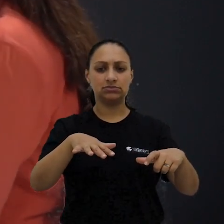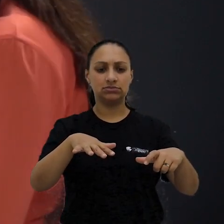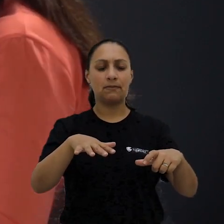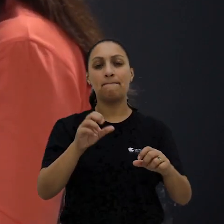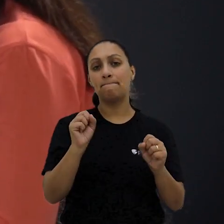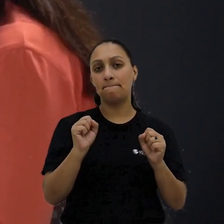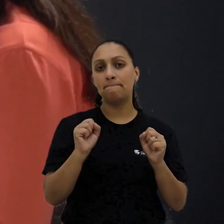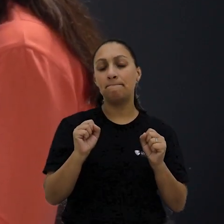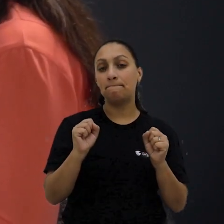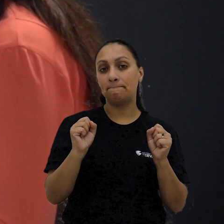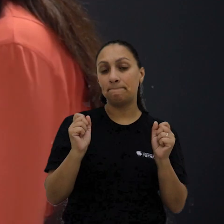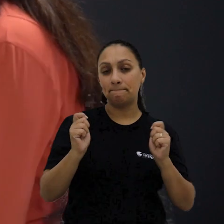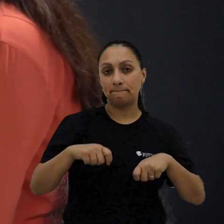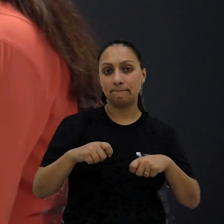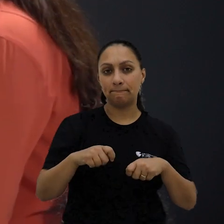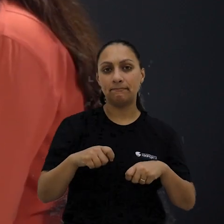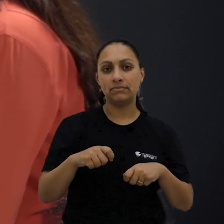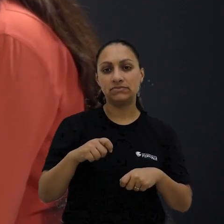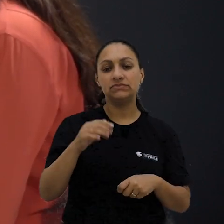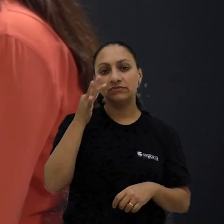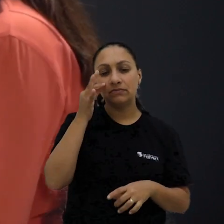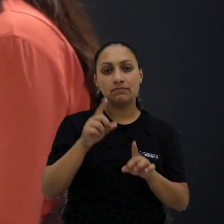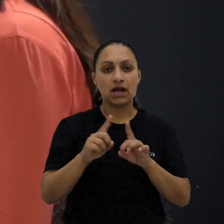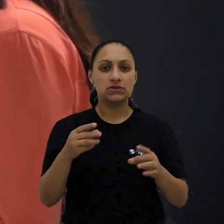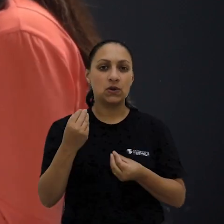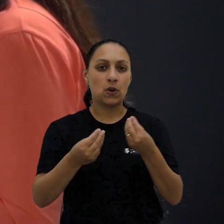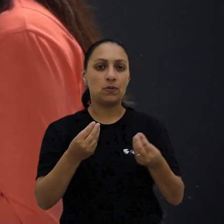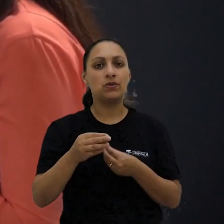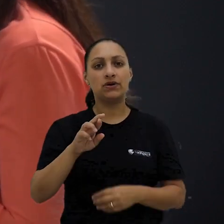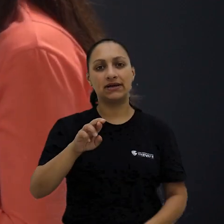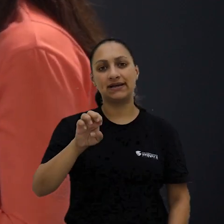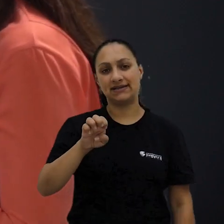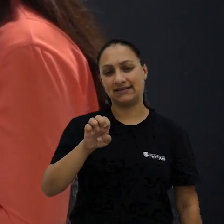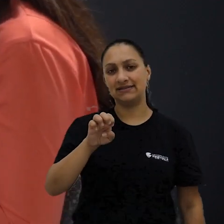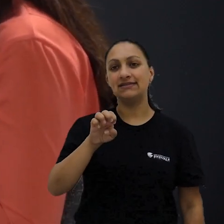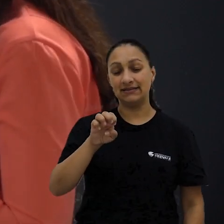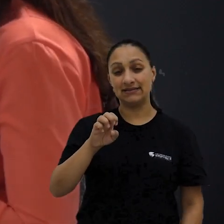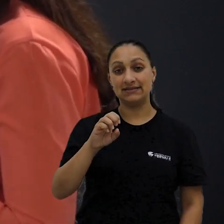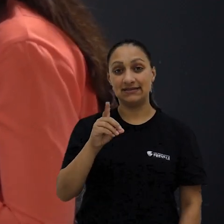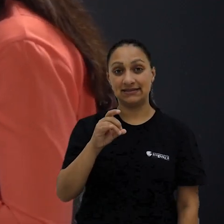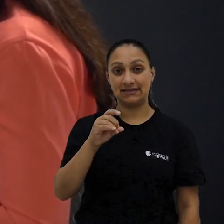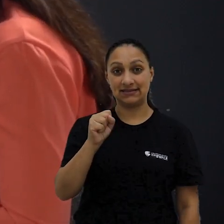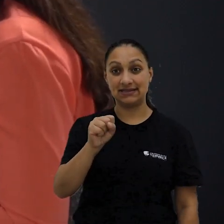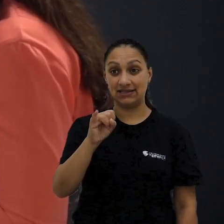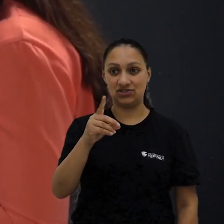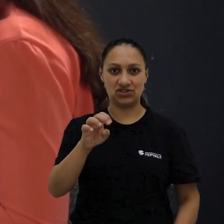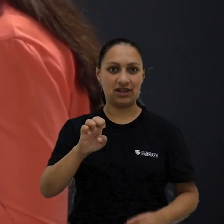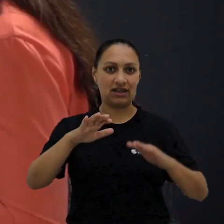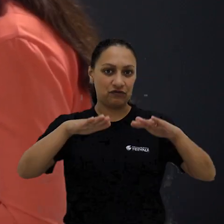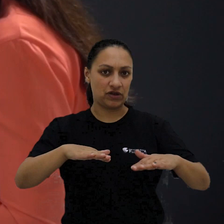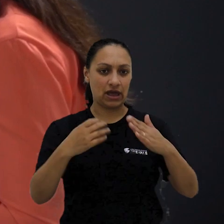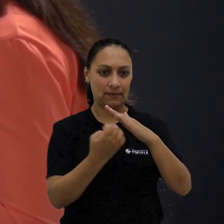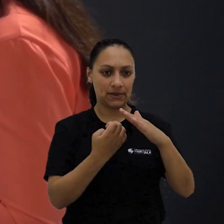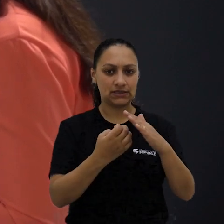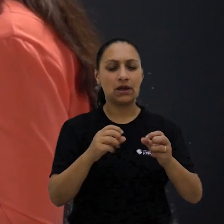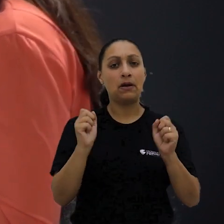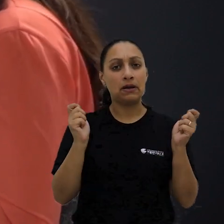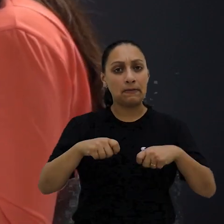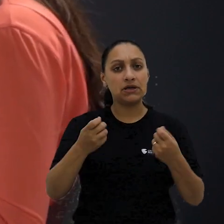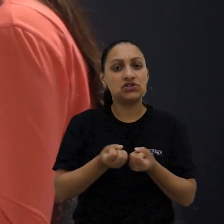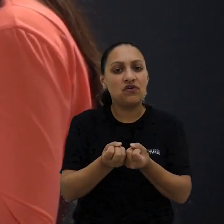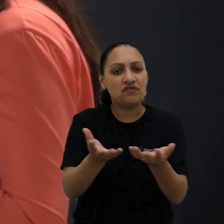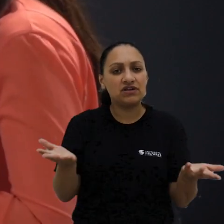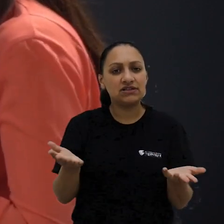pode ser, sim, cíclico, mas como empresa residente, a empresa pode iniciar aqui, pode chegar aqui, pode crescer aqui,